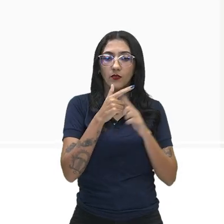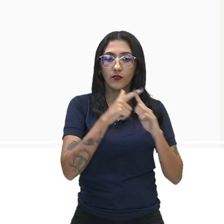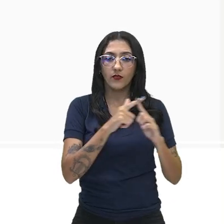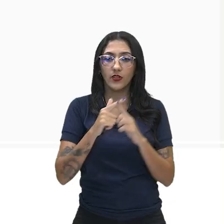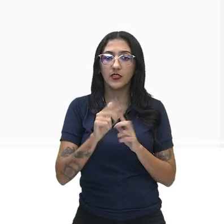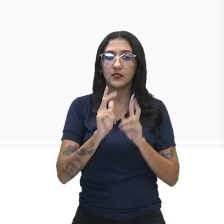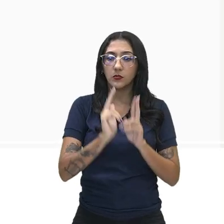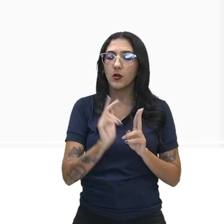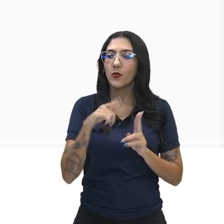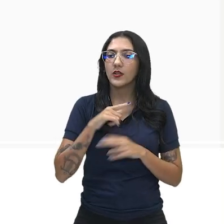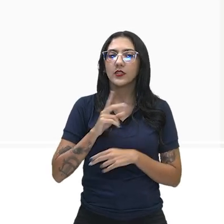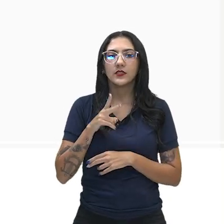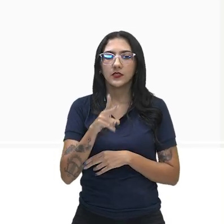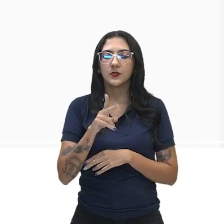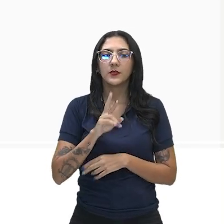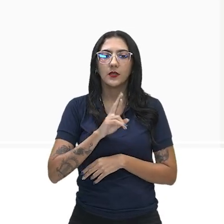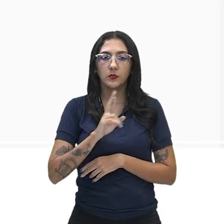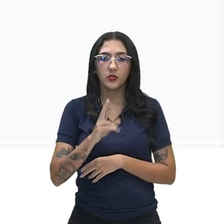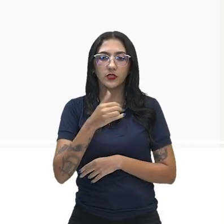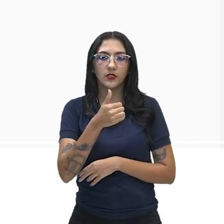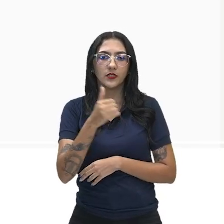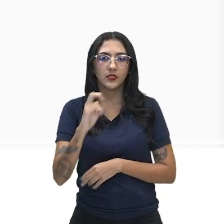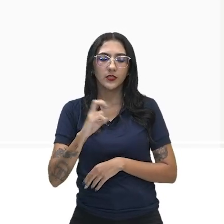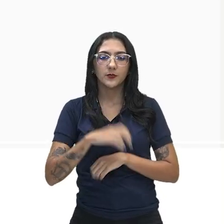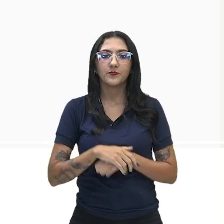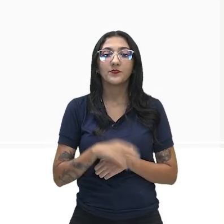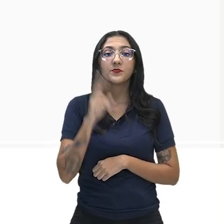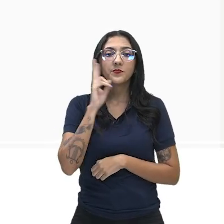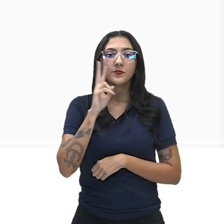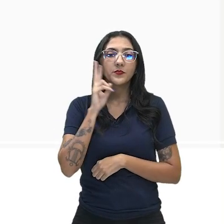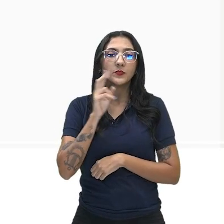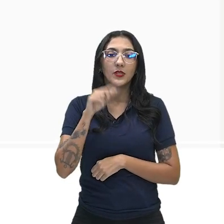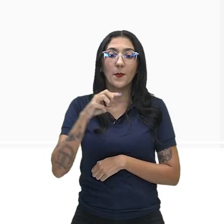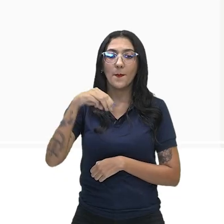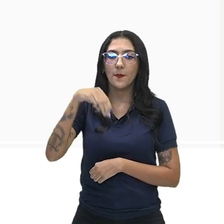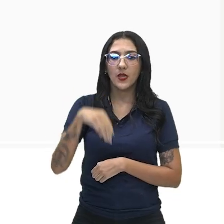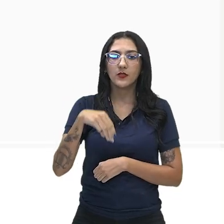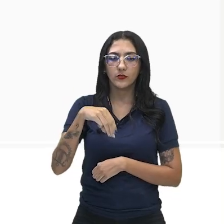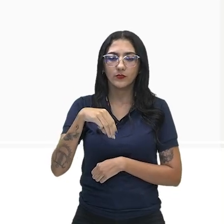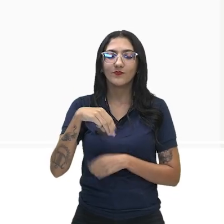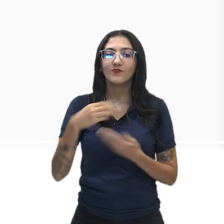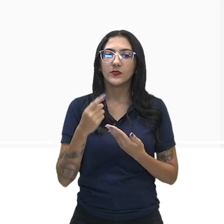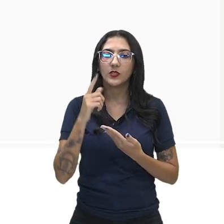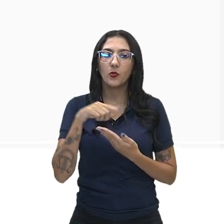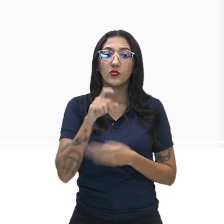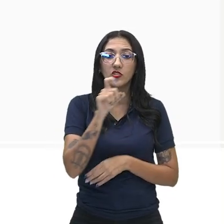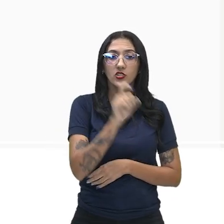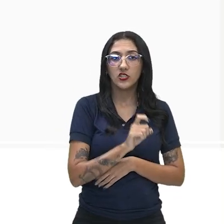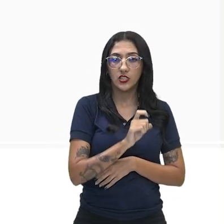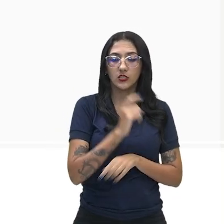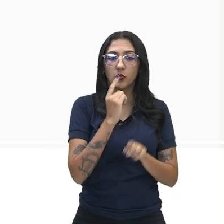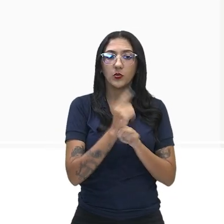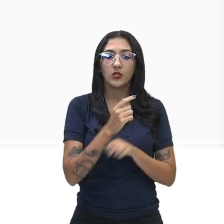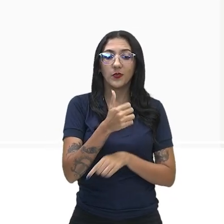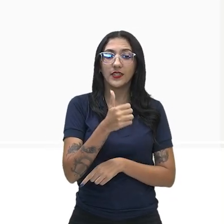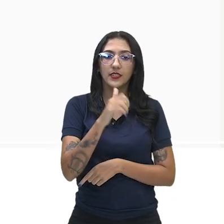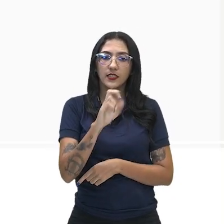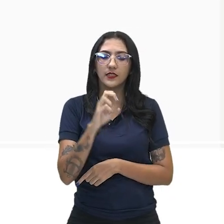Perceba que a unidade de medida é metro, tá bom? Então, o nosso x é igual a 15 metros, certo?